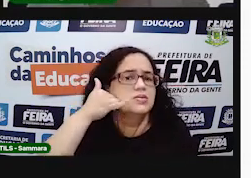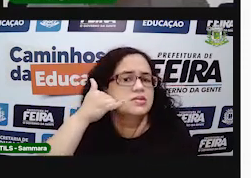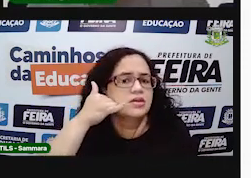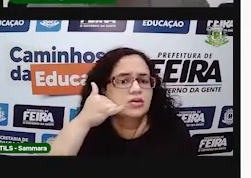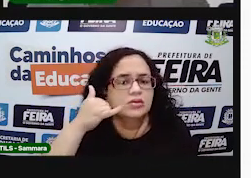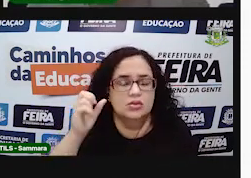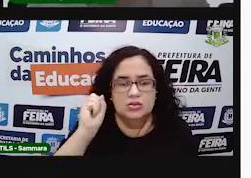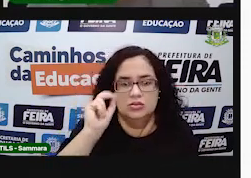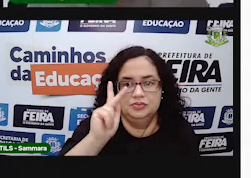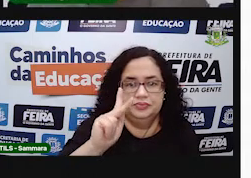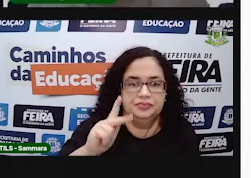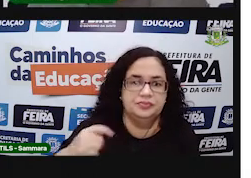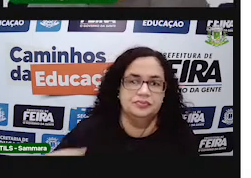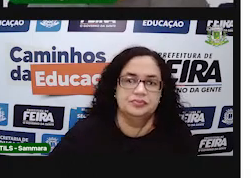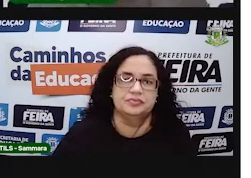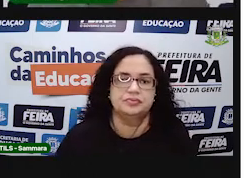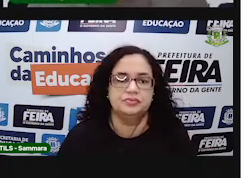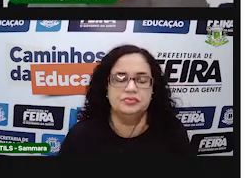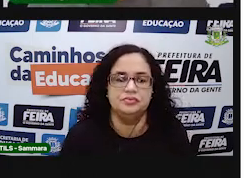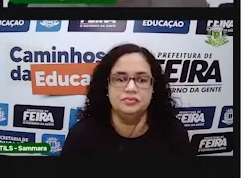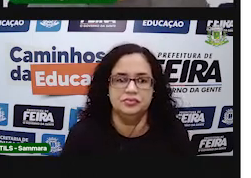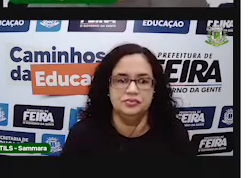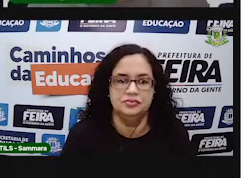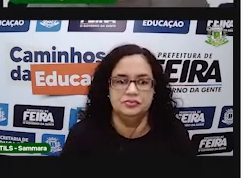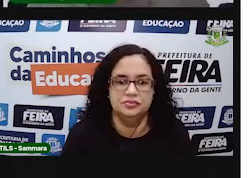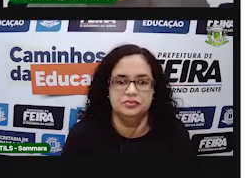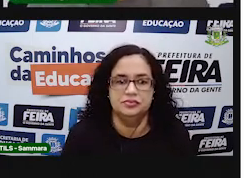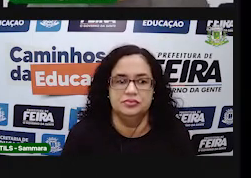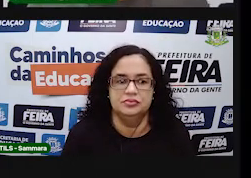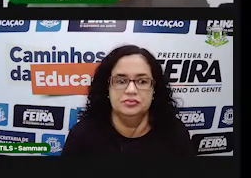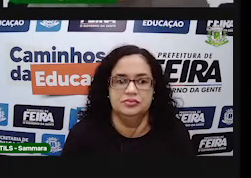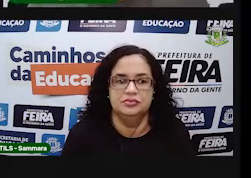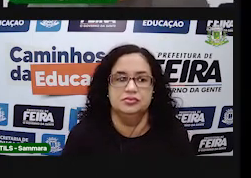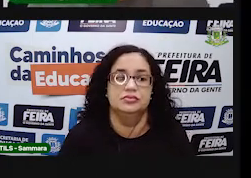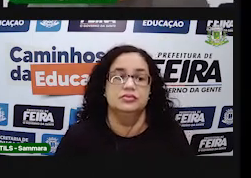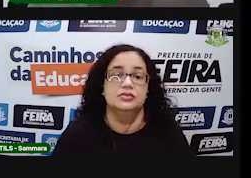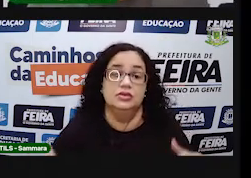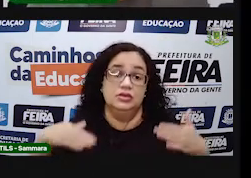pelo seu celular. Tá bom?